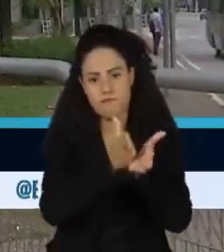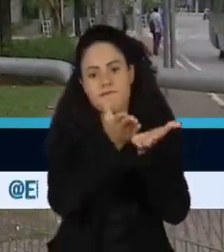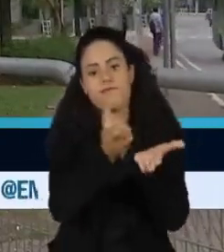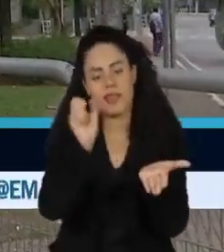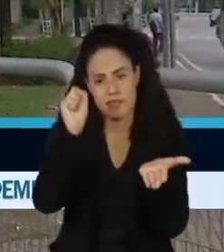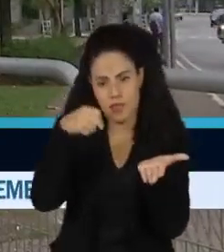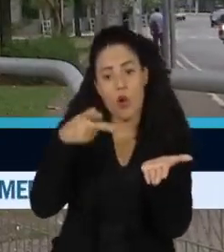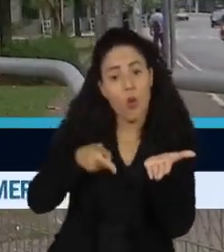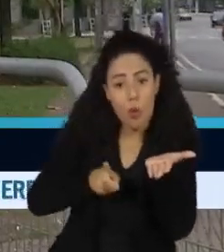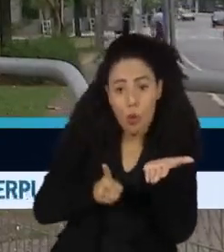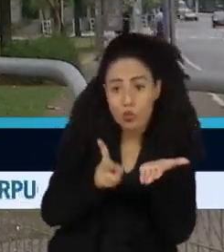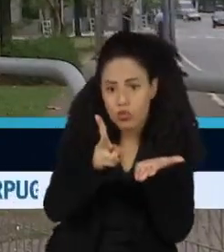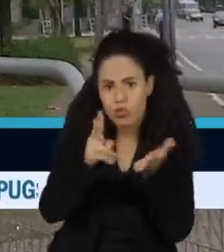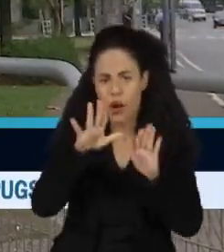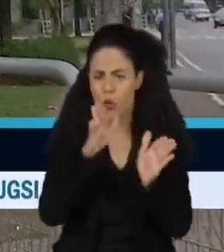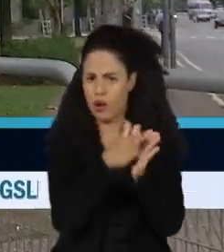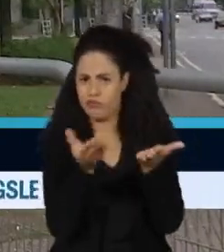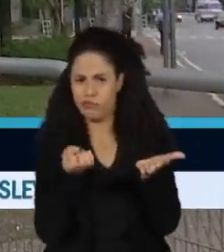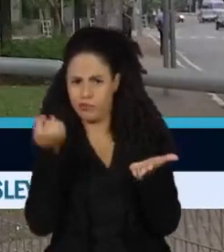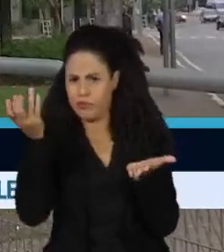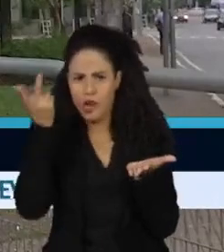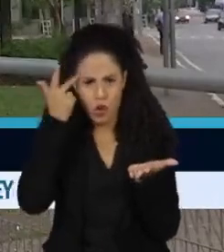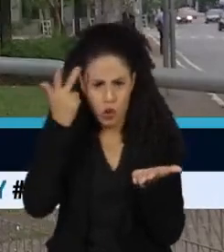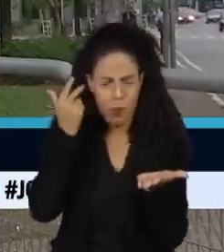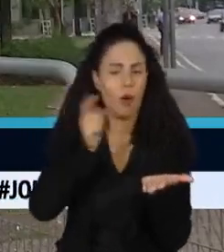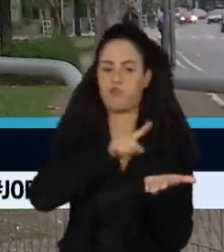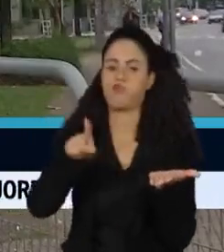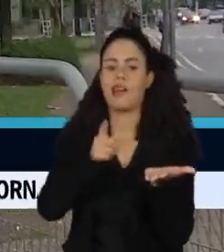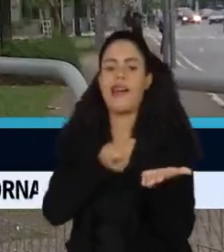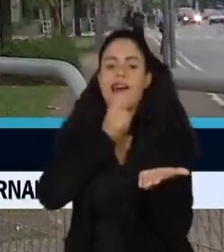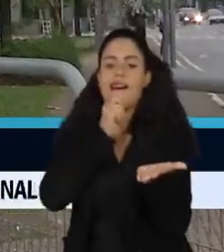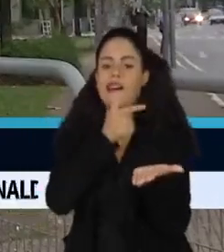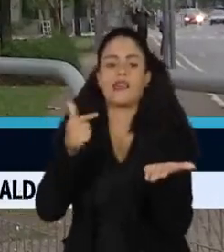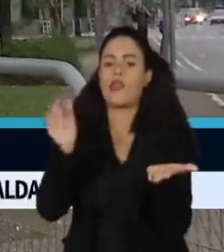emitidos para viagens a turismo. Outros serviços da Polícia Federal estão mantidos.